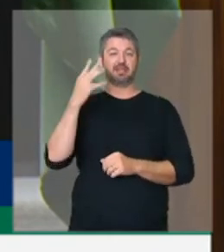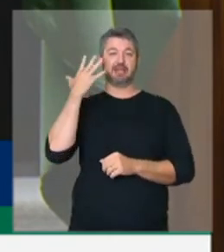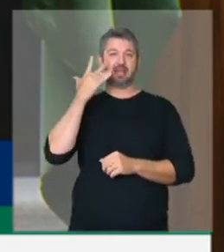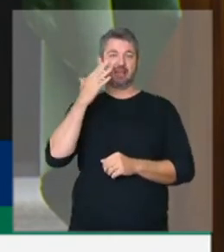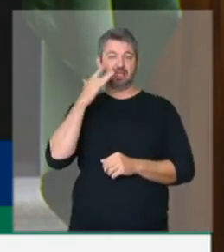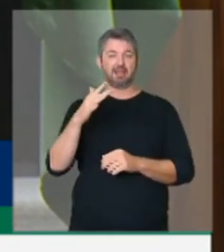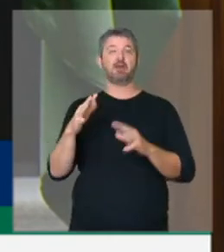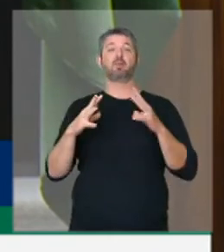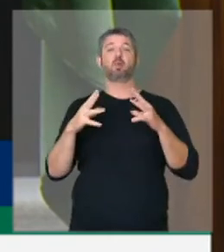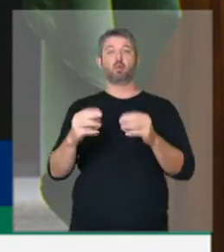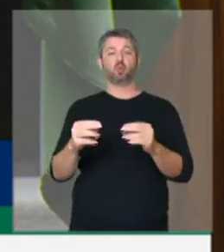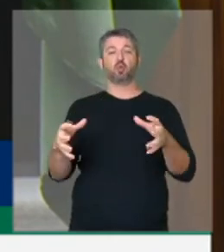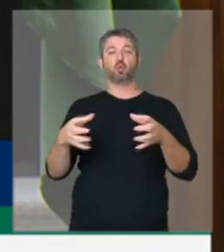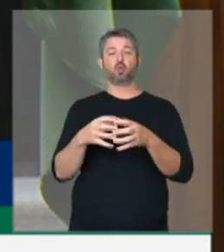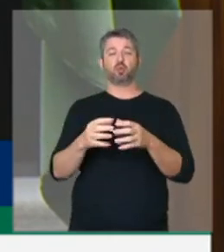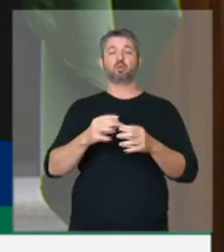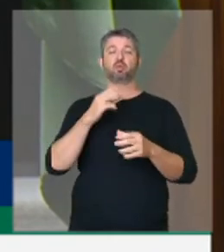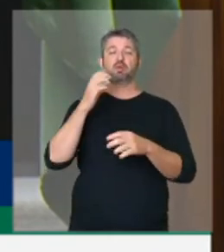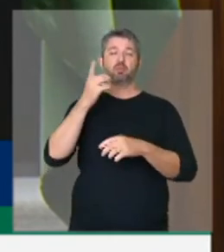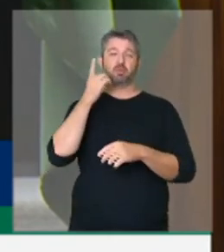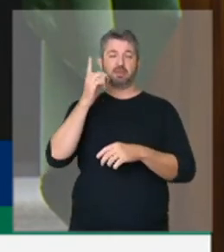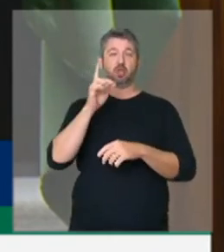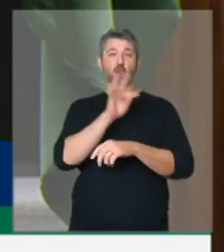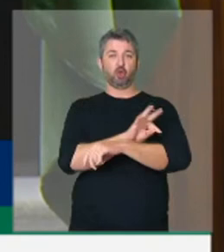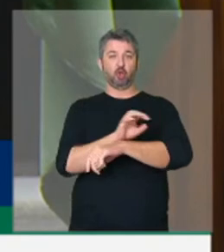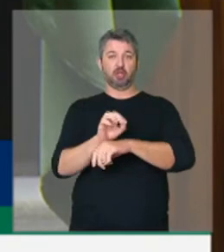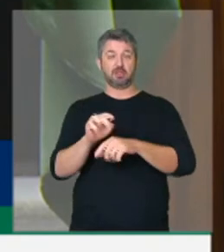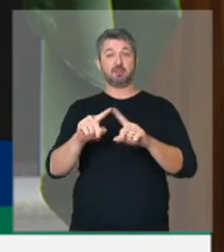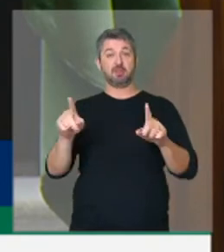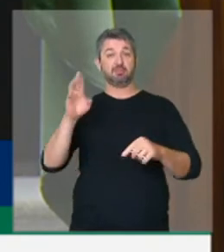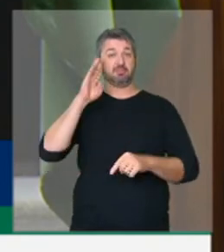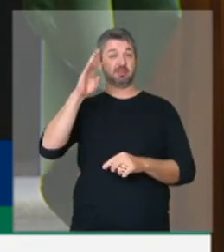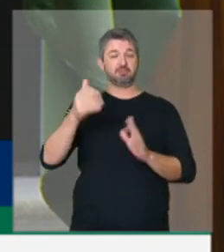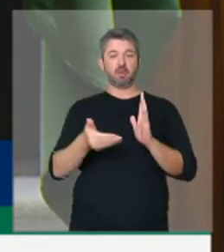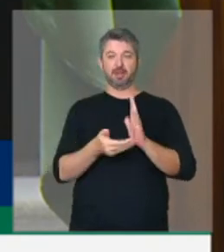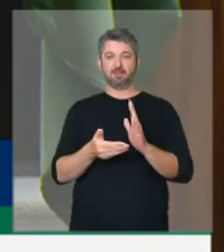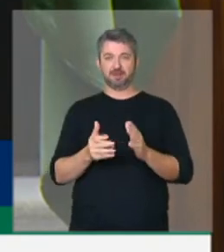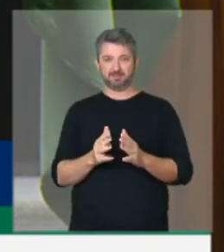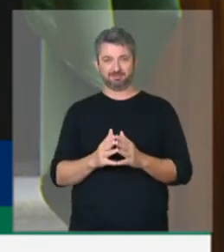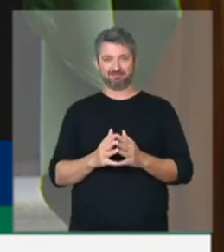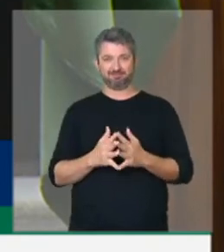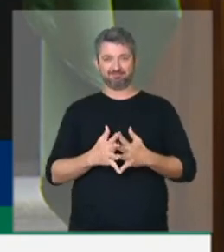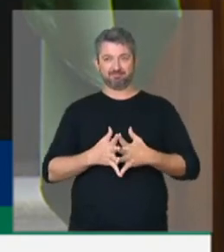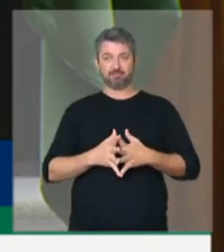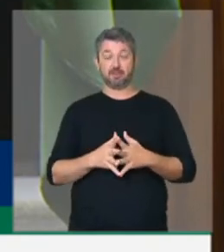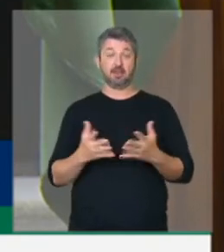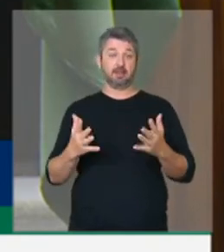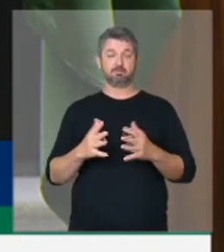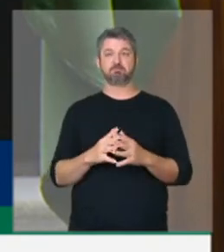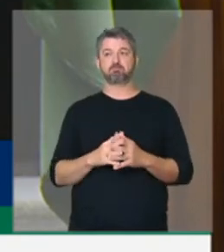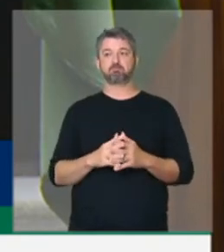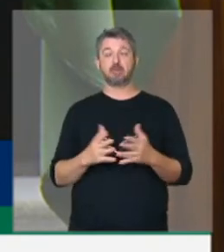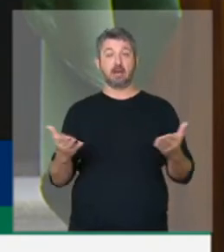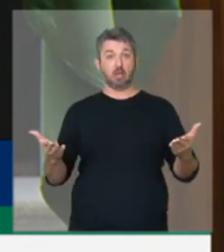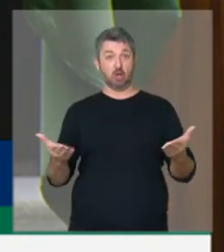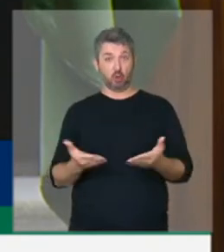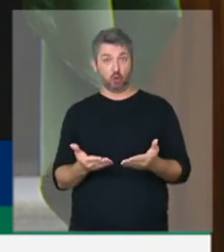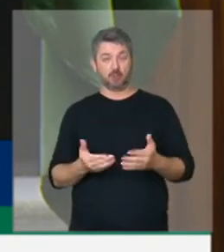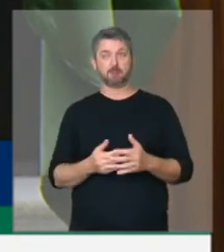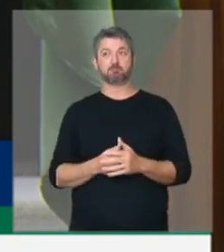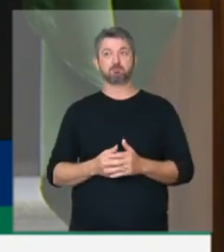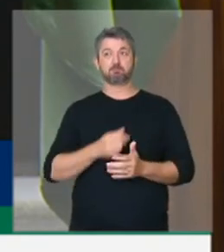toda a bancada do Tocantins, mas em especial a Câmara dos Deputados. Quero agora falar